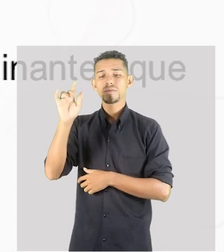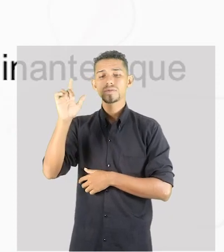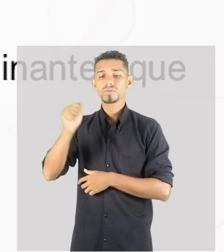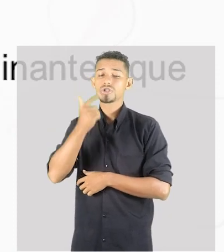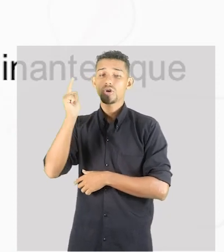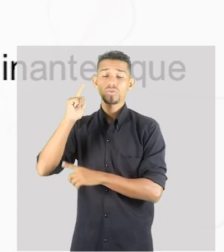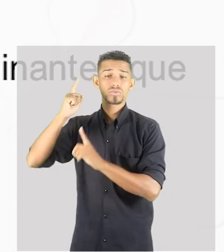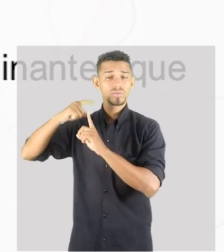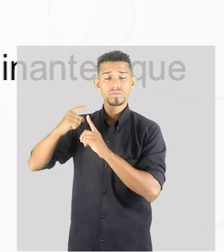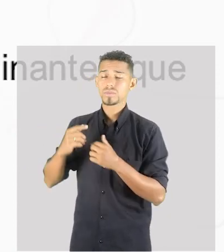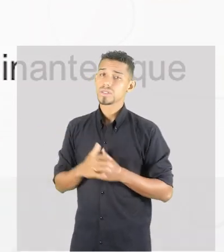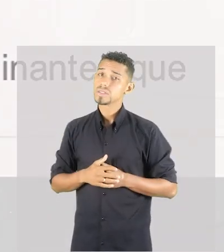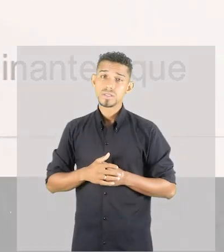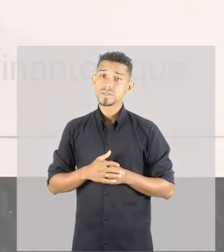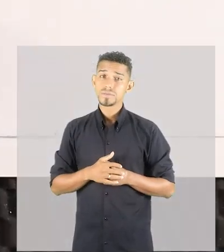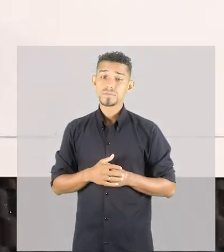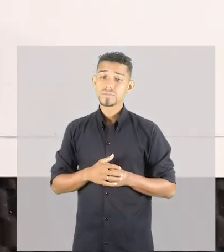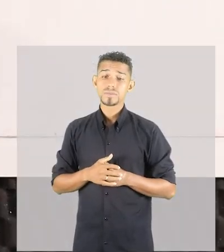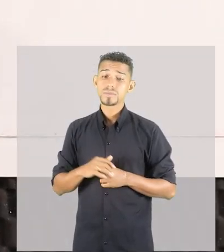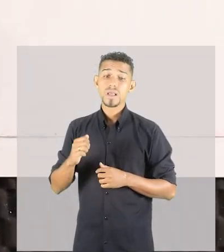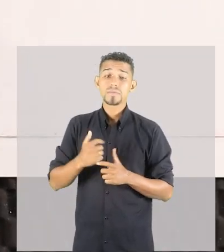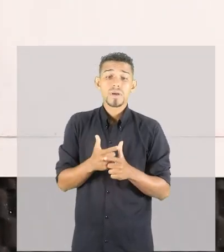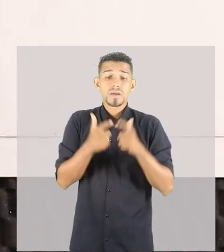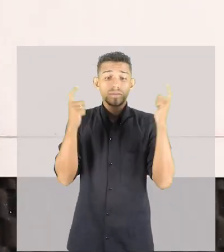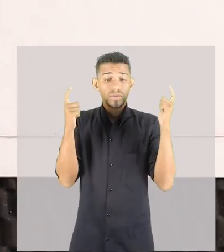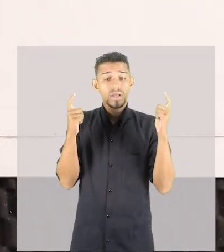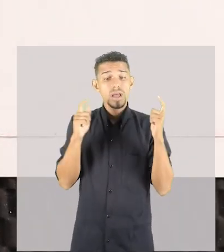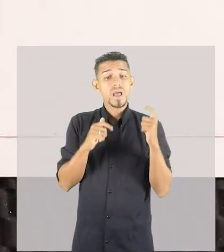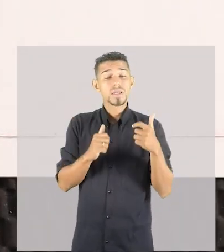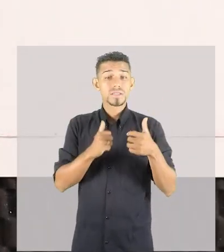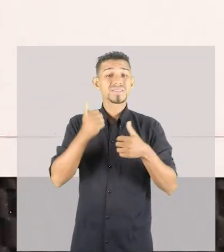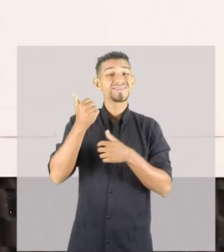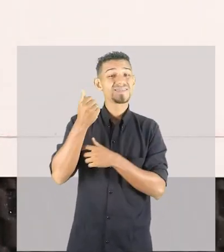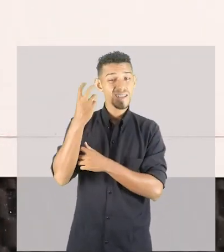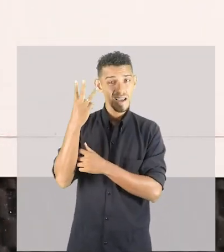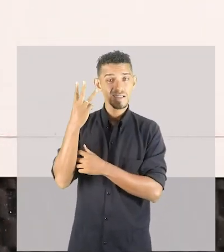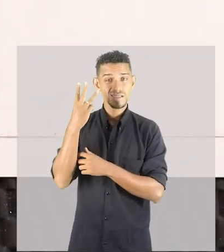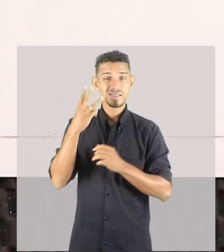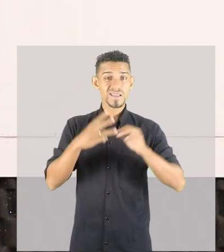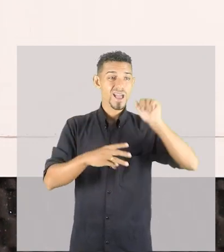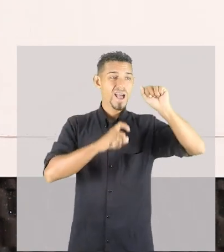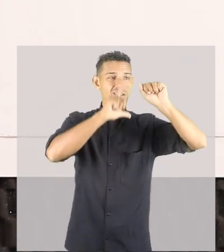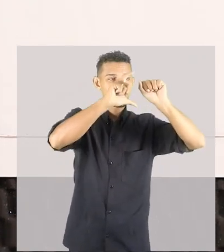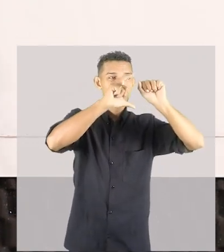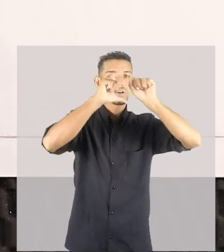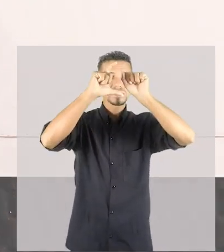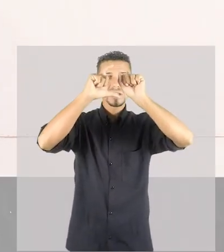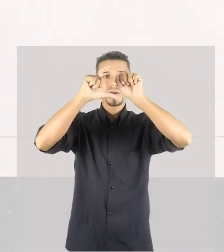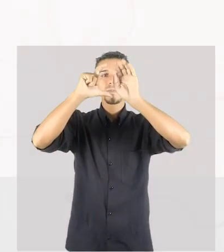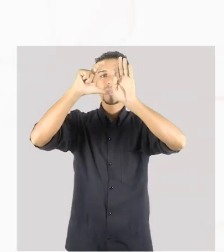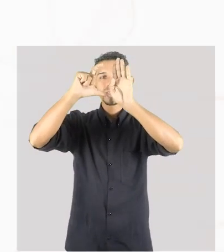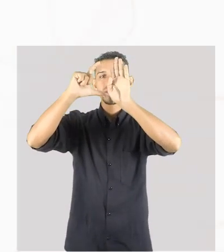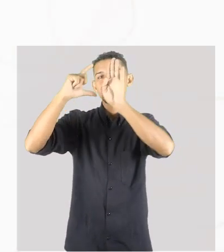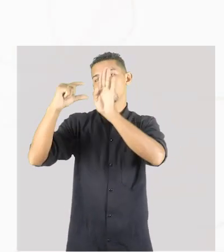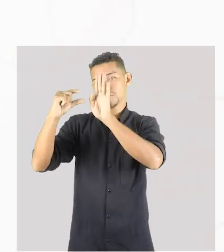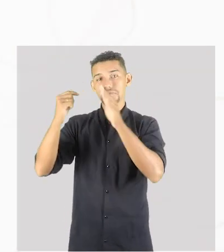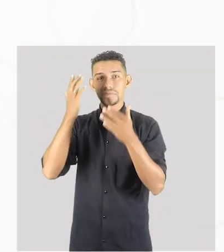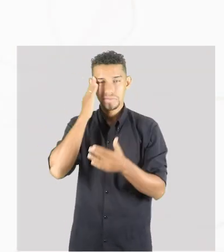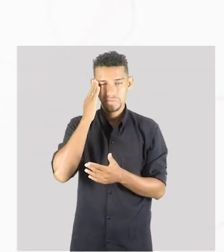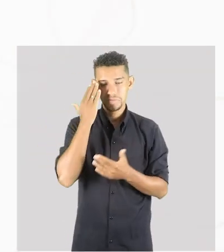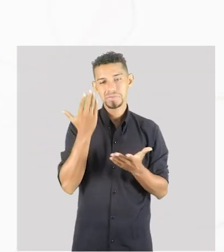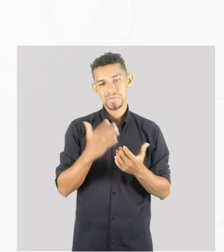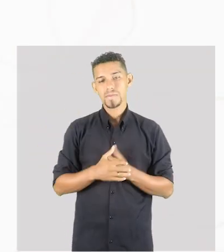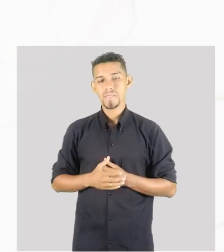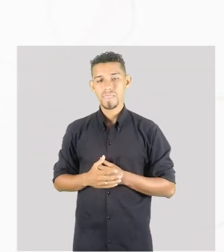de outros fenótipos. Na verdade, a que tem uma maior quantidade de alelos dominantes é a de 13 centímetros, tá? Letra D, de